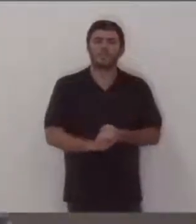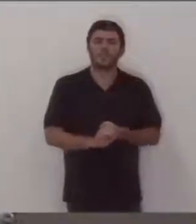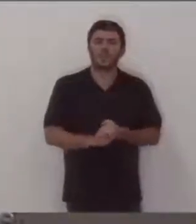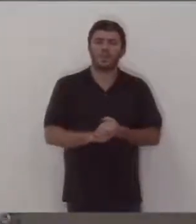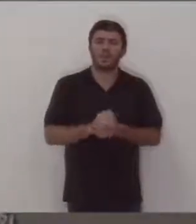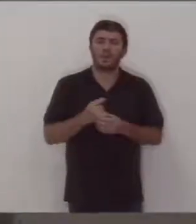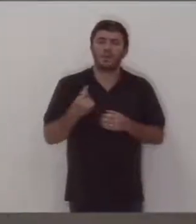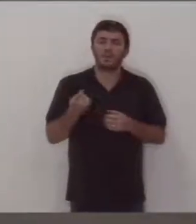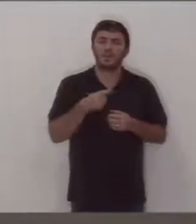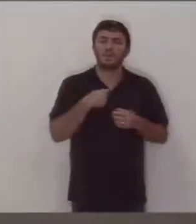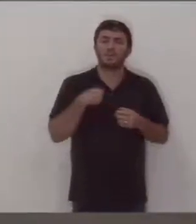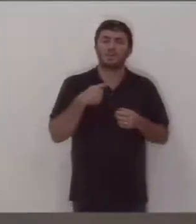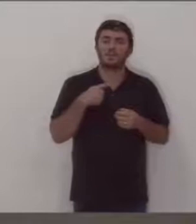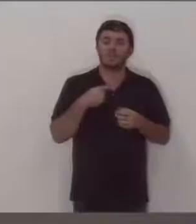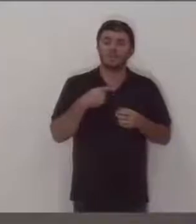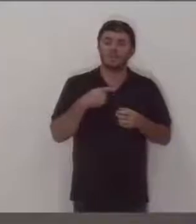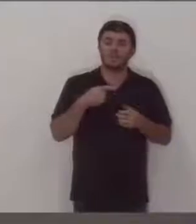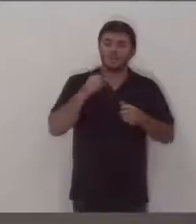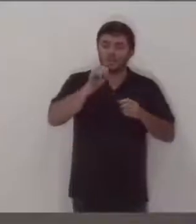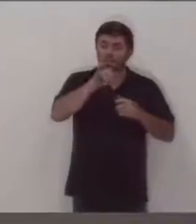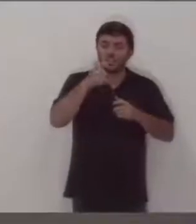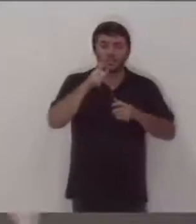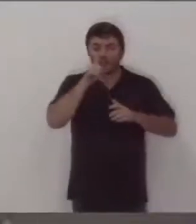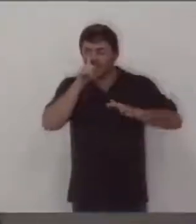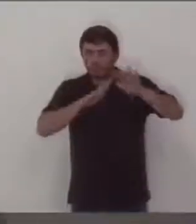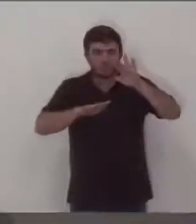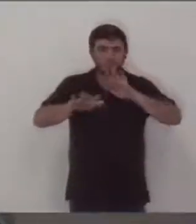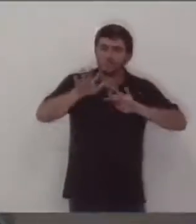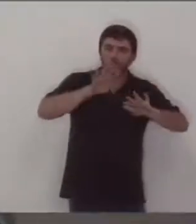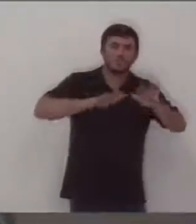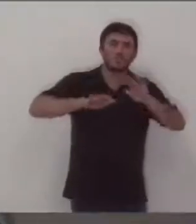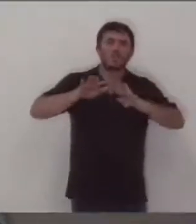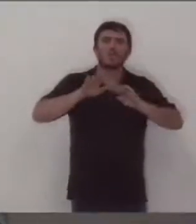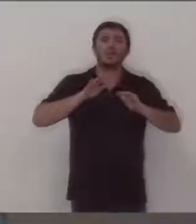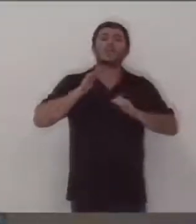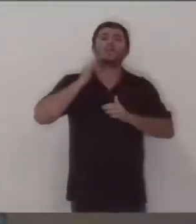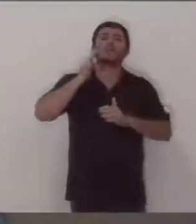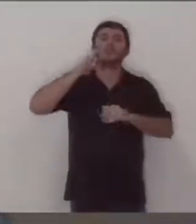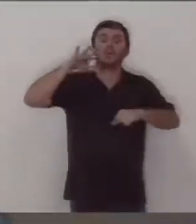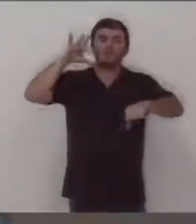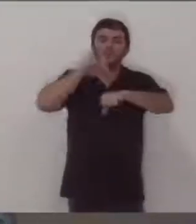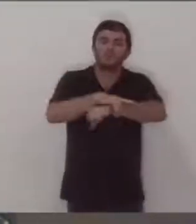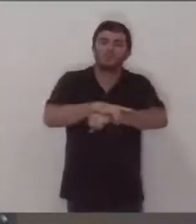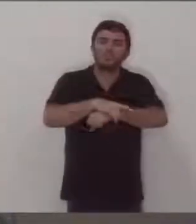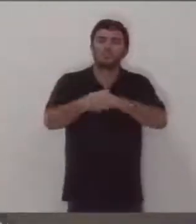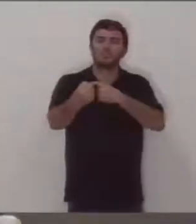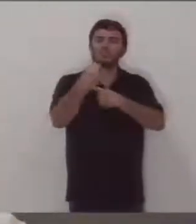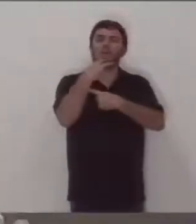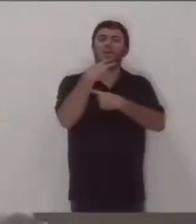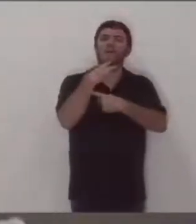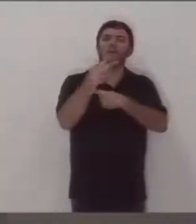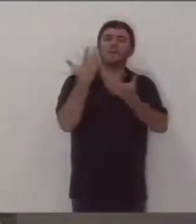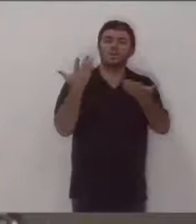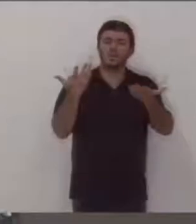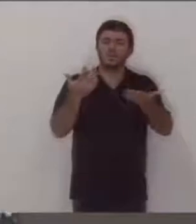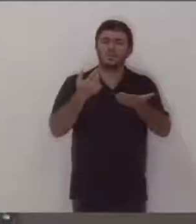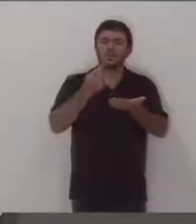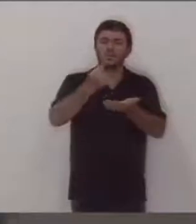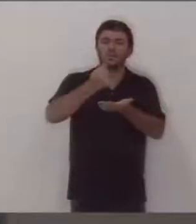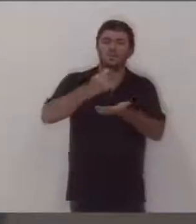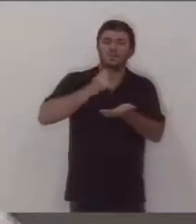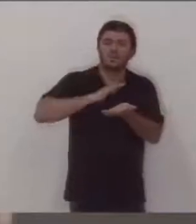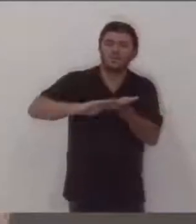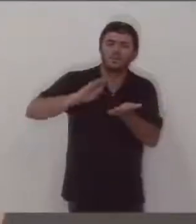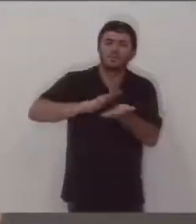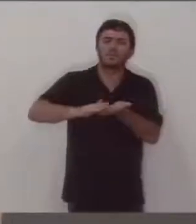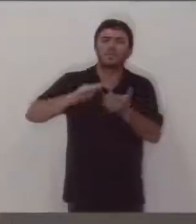gente não gaste daqui a pouco, pensando só na questão financeira, sem falar na questão principal da saúde pública, não é? Então, eu vou encaminhar também uma sugestão